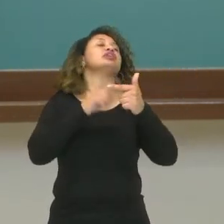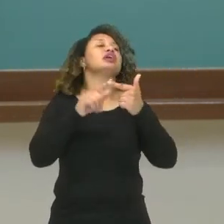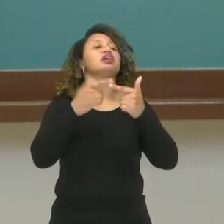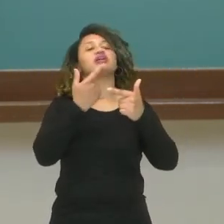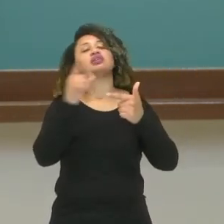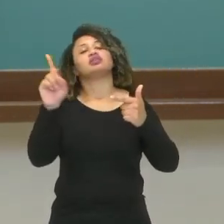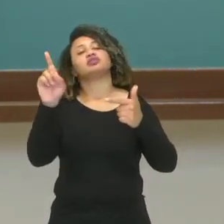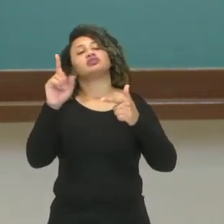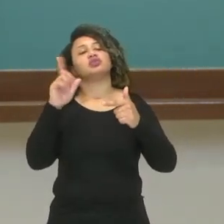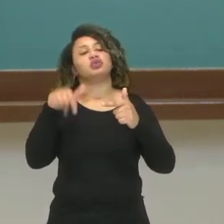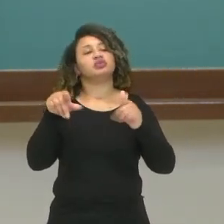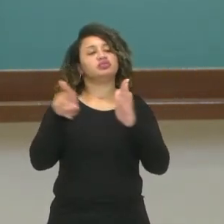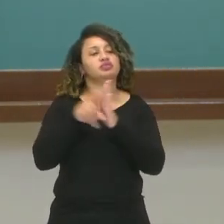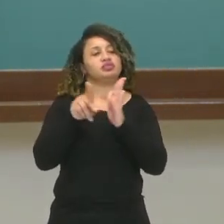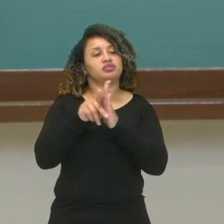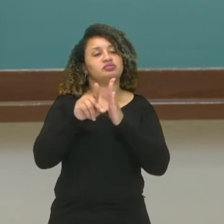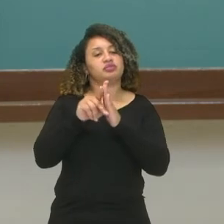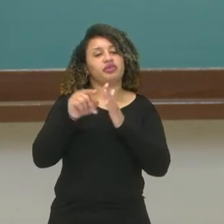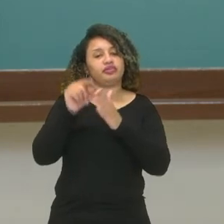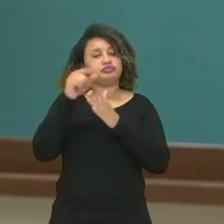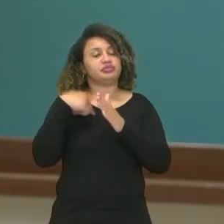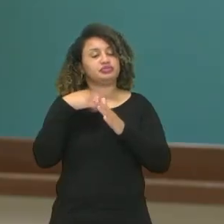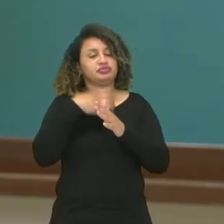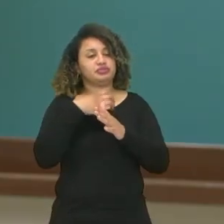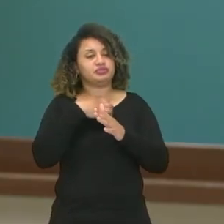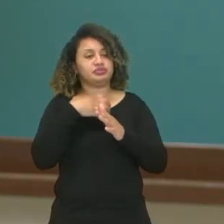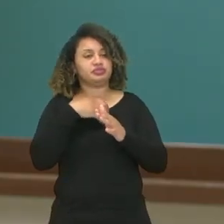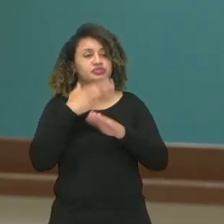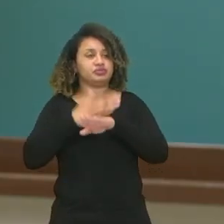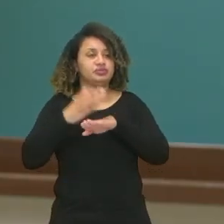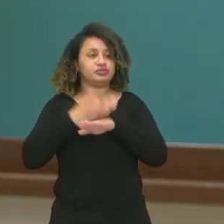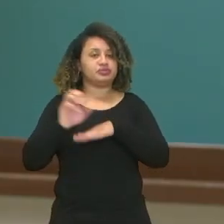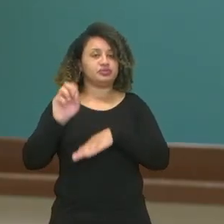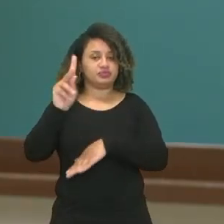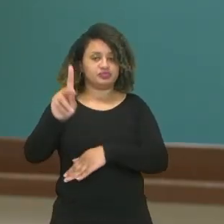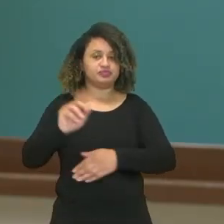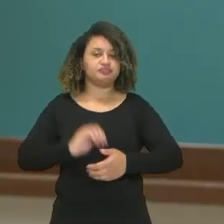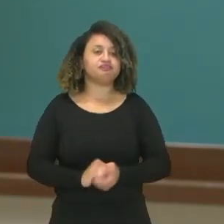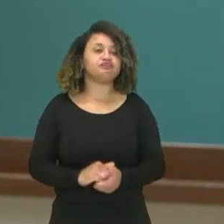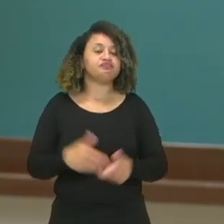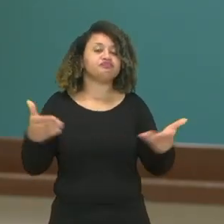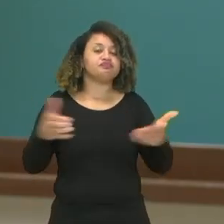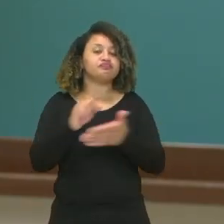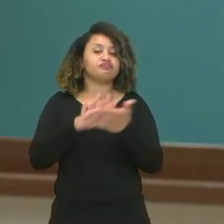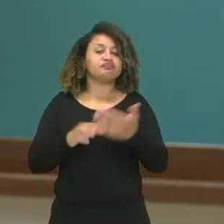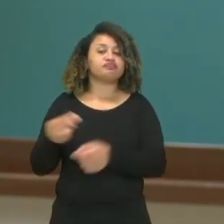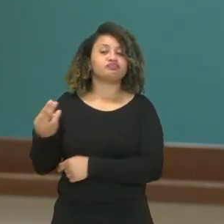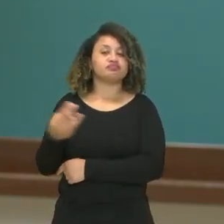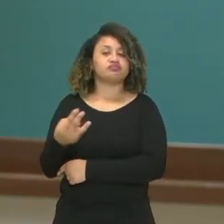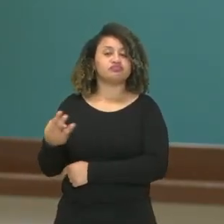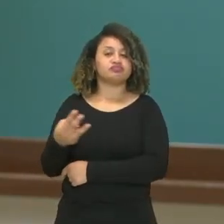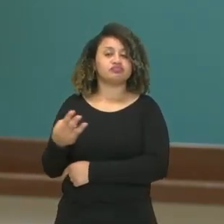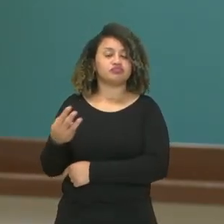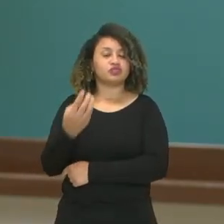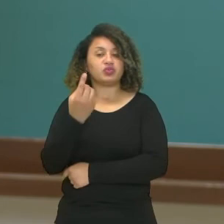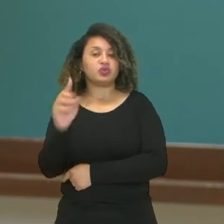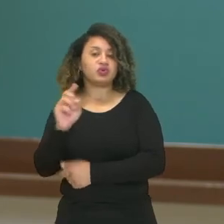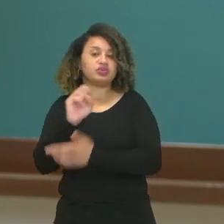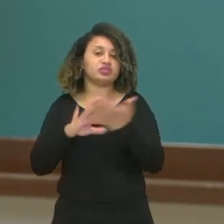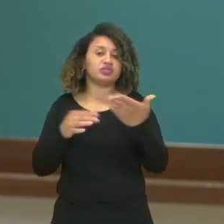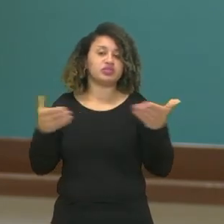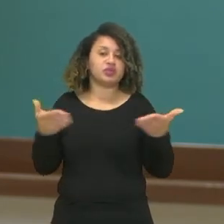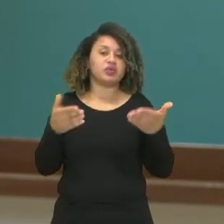algumas atividades relacionadas a essa calistenia, tá? E a gente chega no nosso terceiro e último